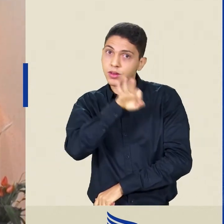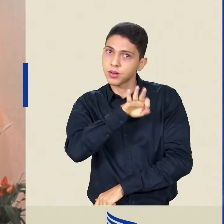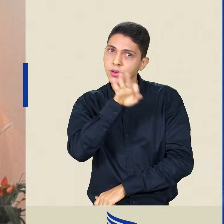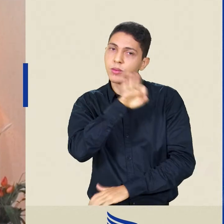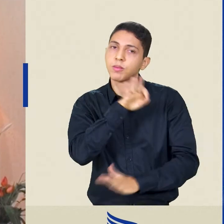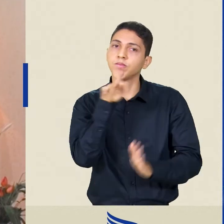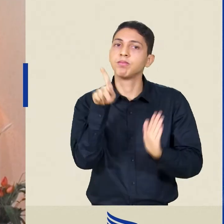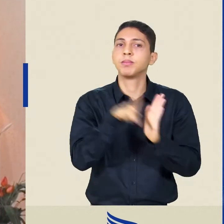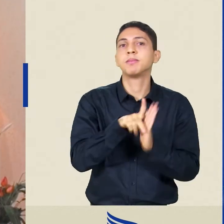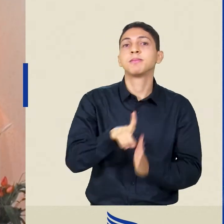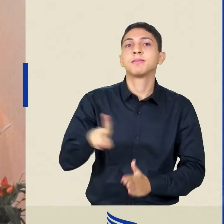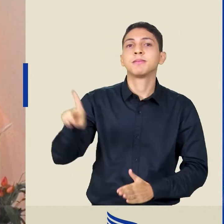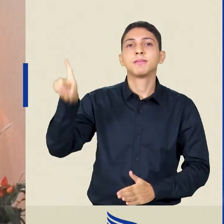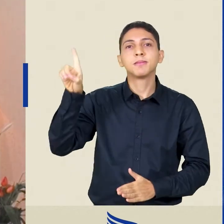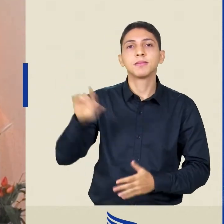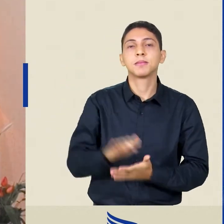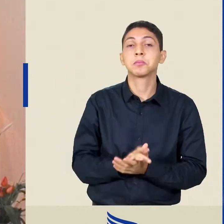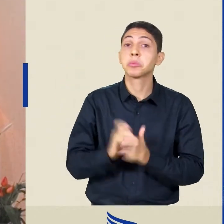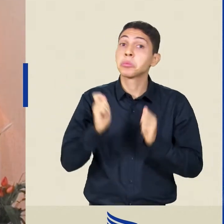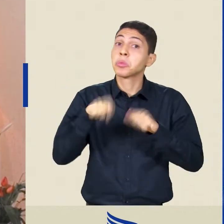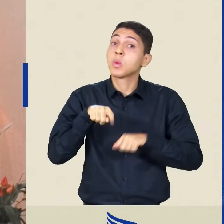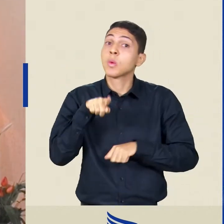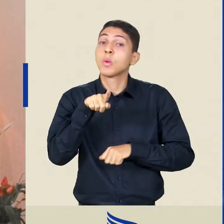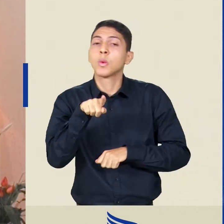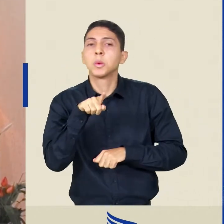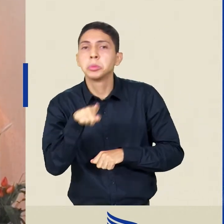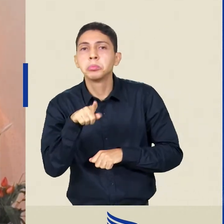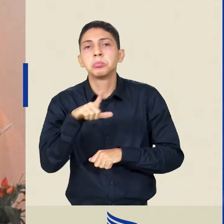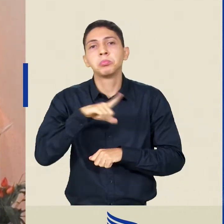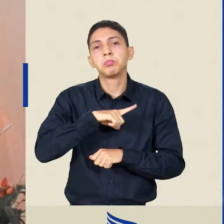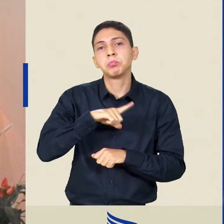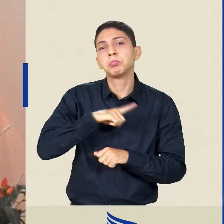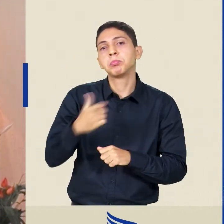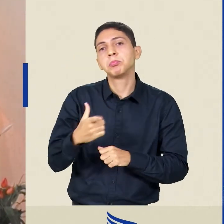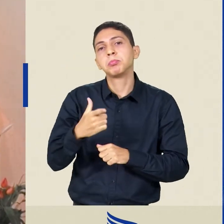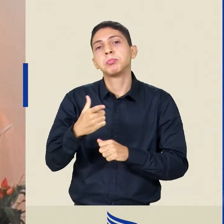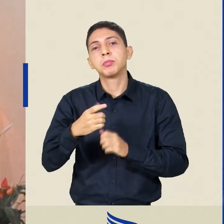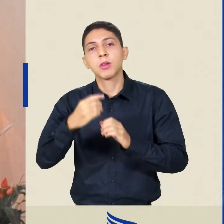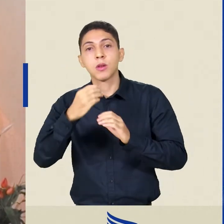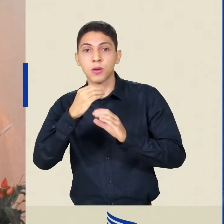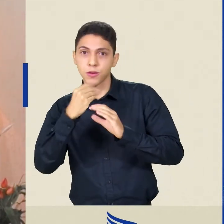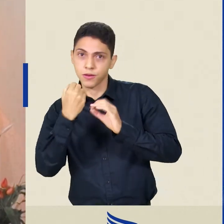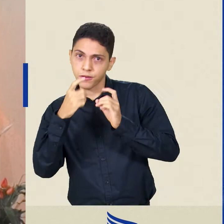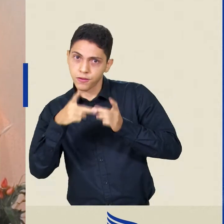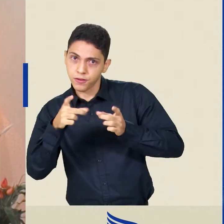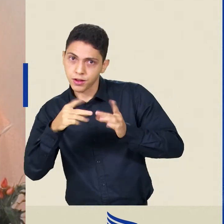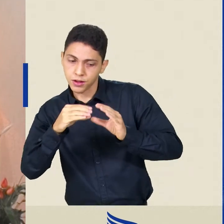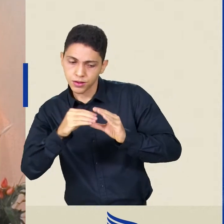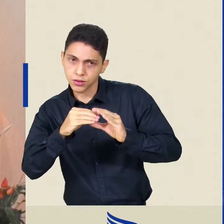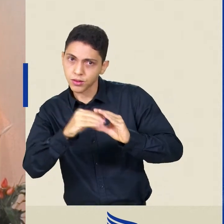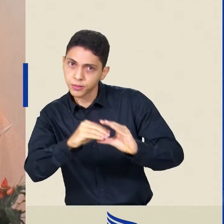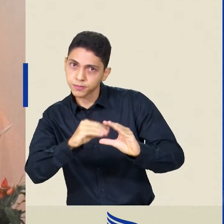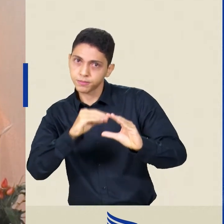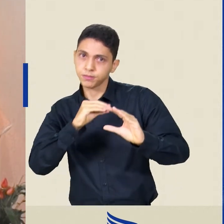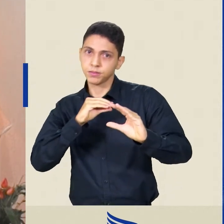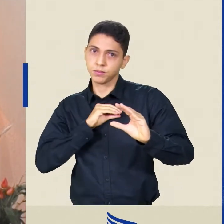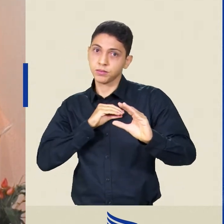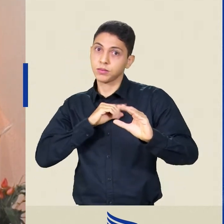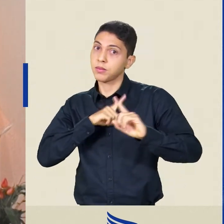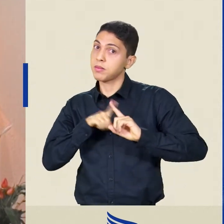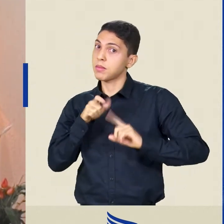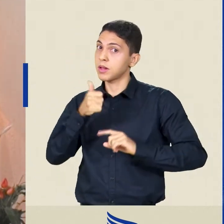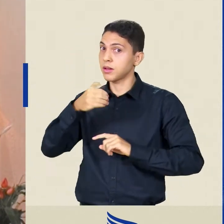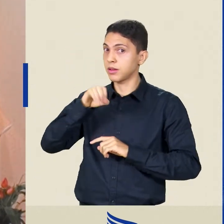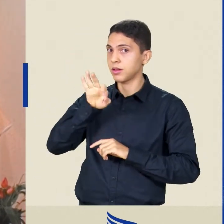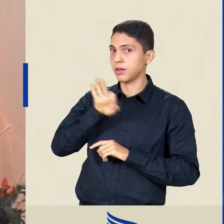Senhor. Pode ser que você ganhe comissão por alguma venda, então 10% da comissão é do Senhor.